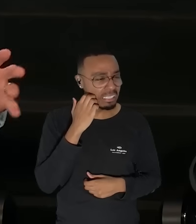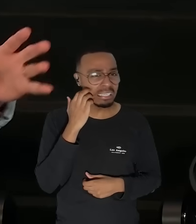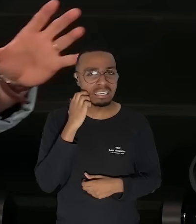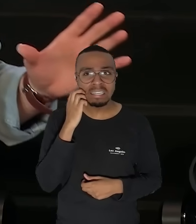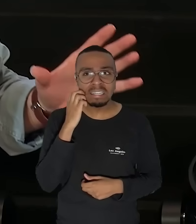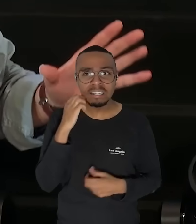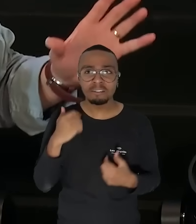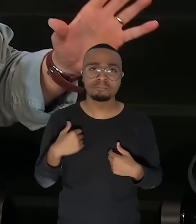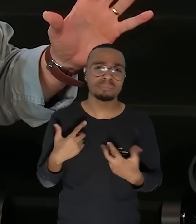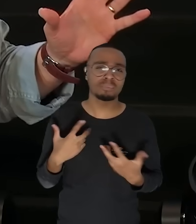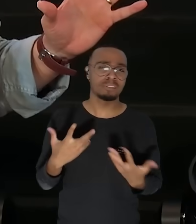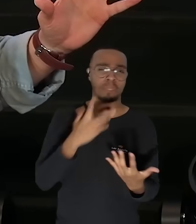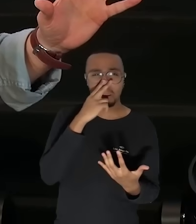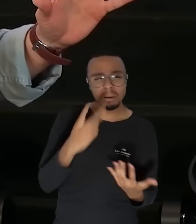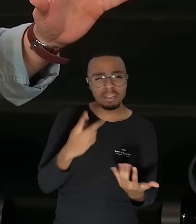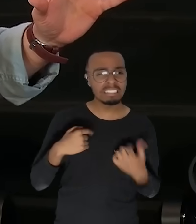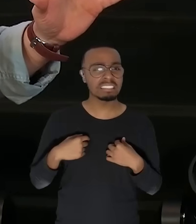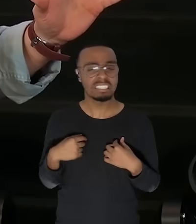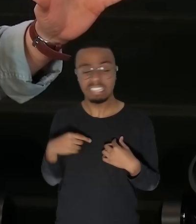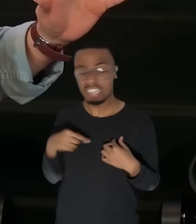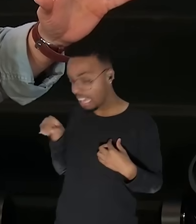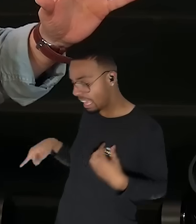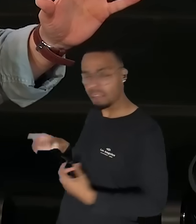Não dá a impressão que estou abandonado?